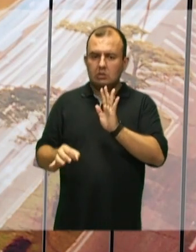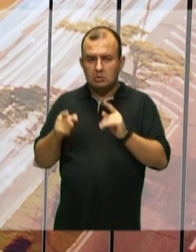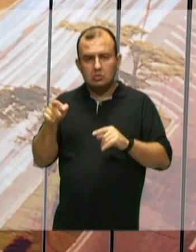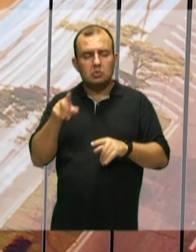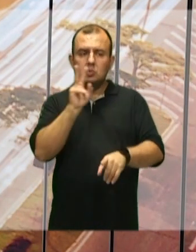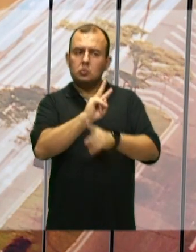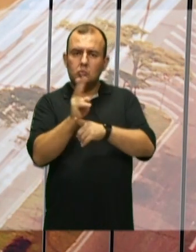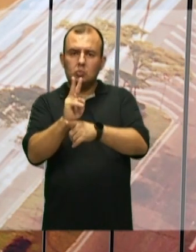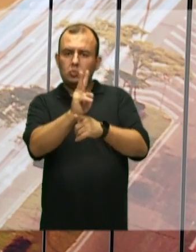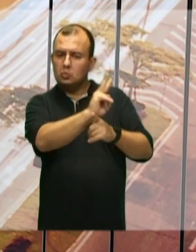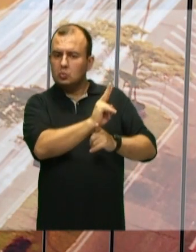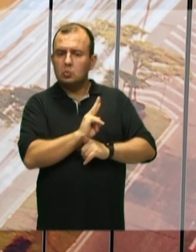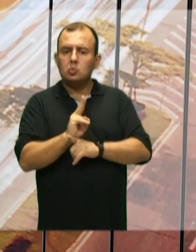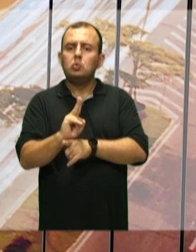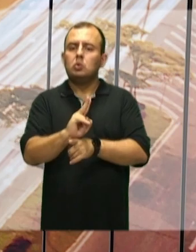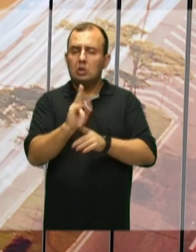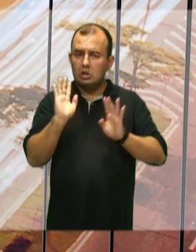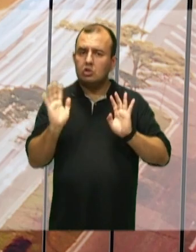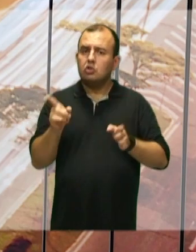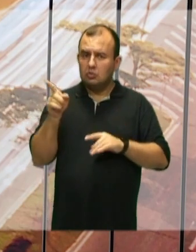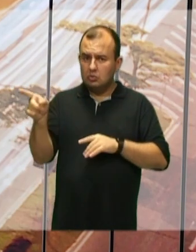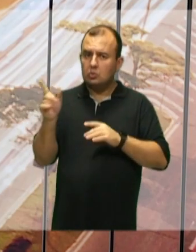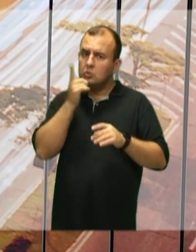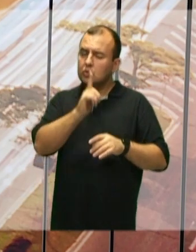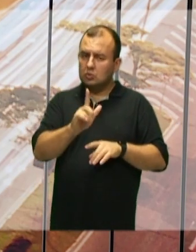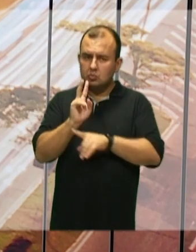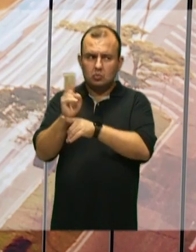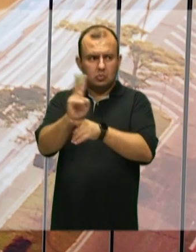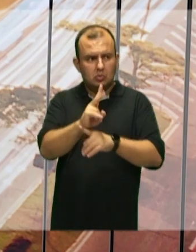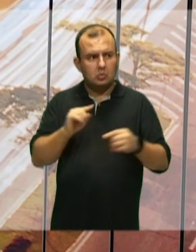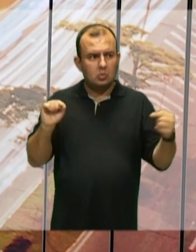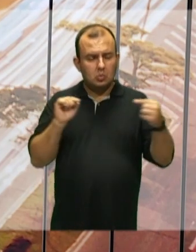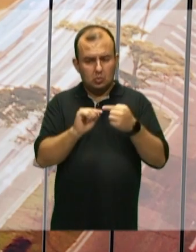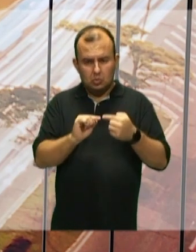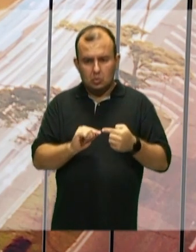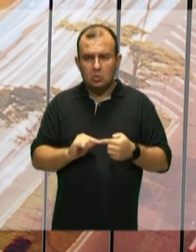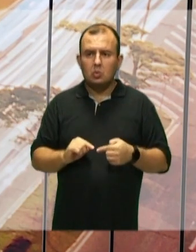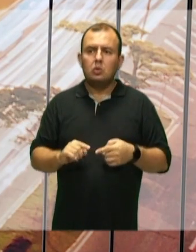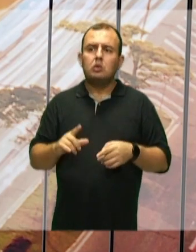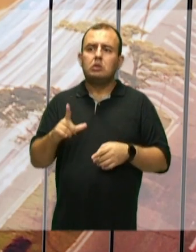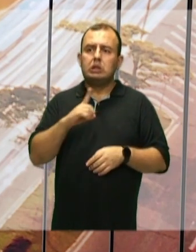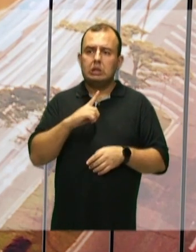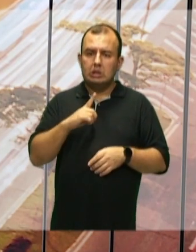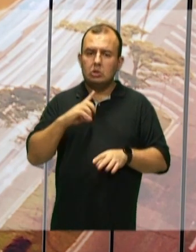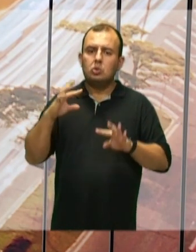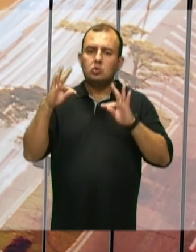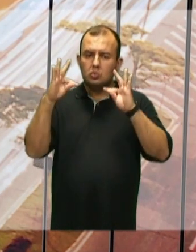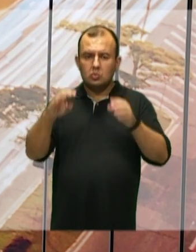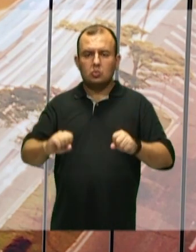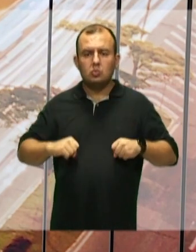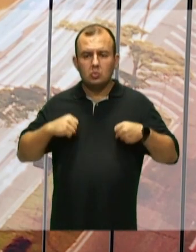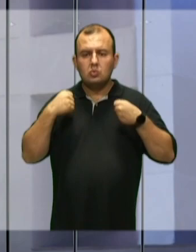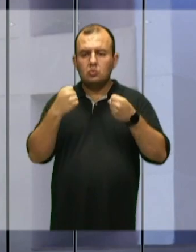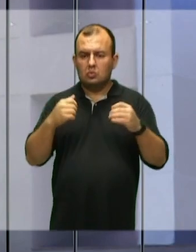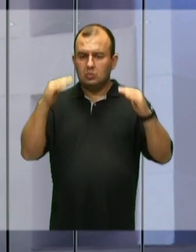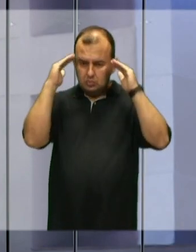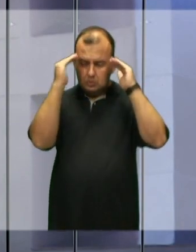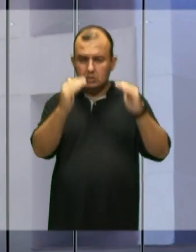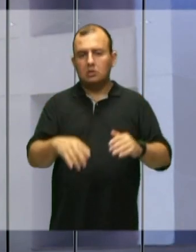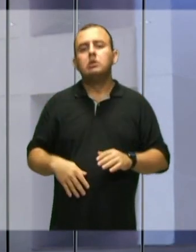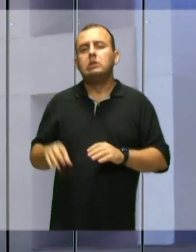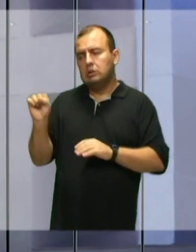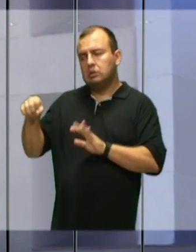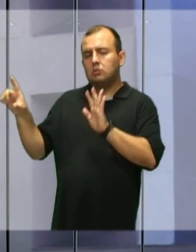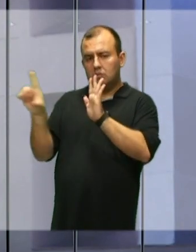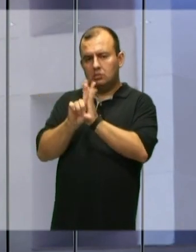chegou a fiscalizar se ela está sendo realmente aplicada ou estão sendo feitos todos os esforços para cumpri-la sim é uma lei